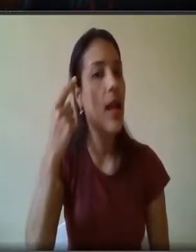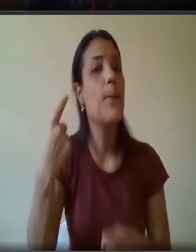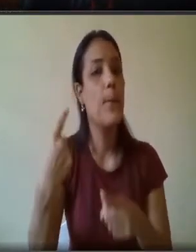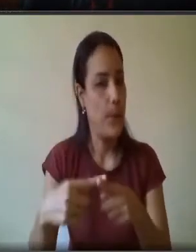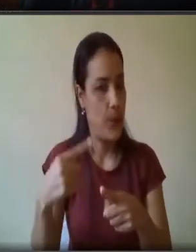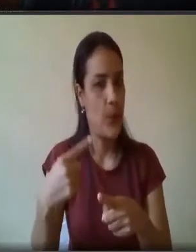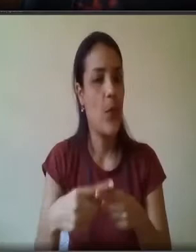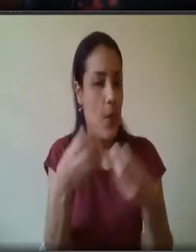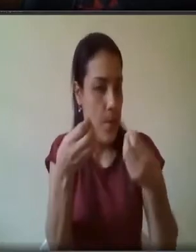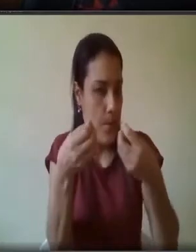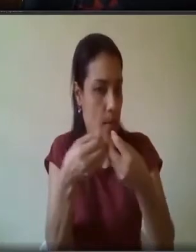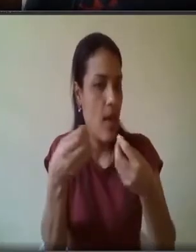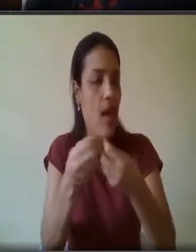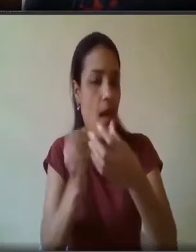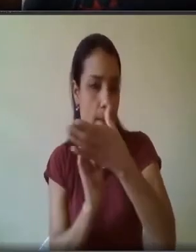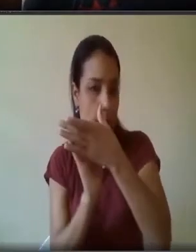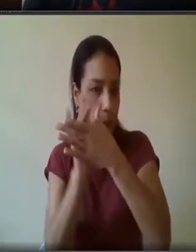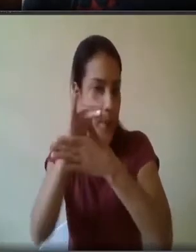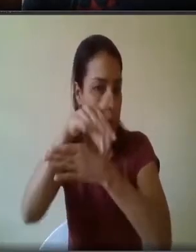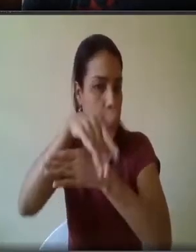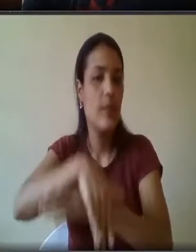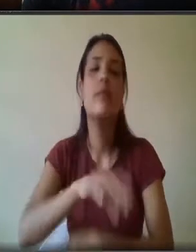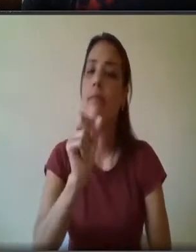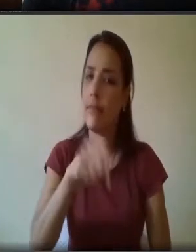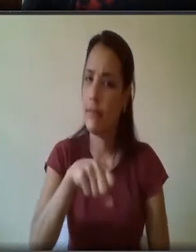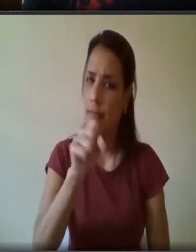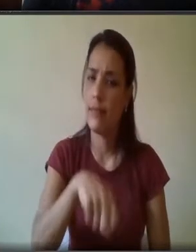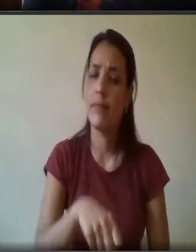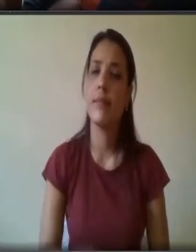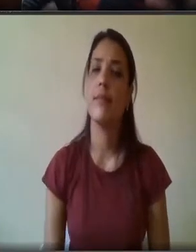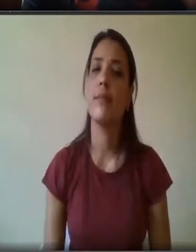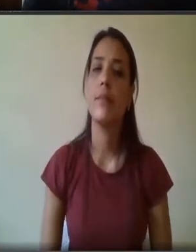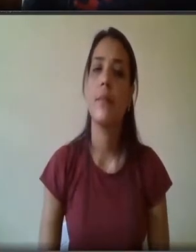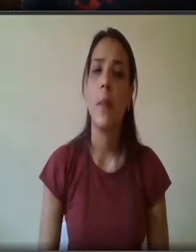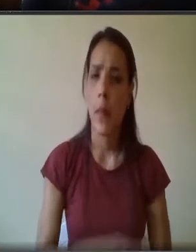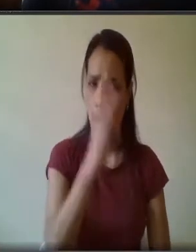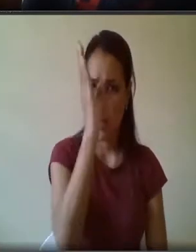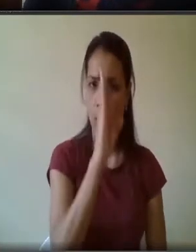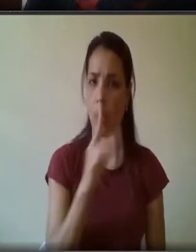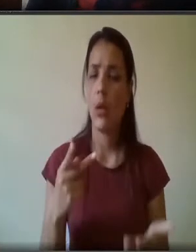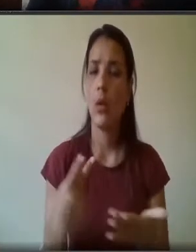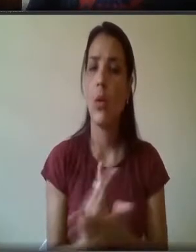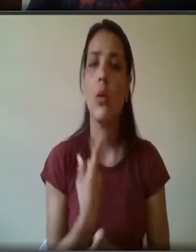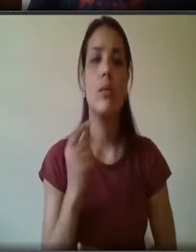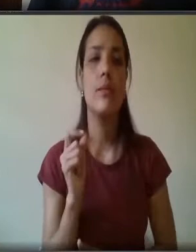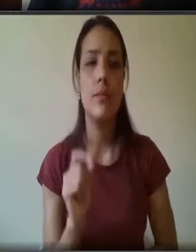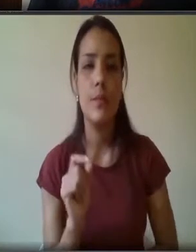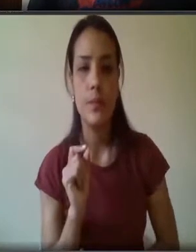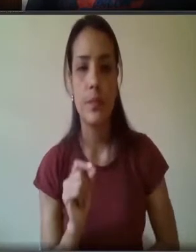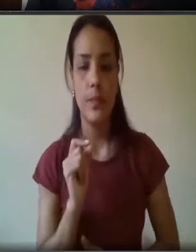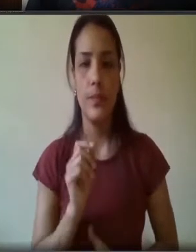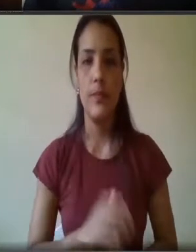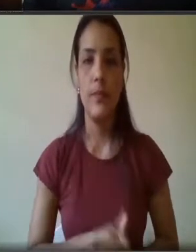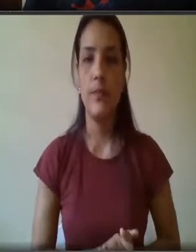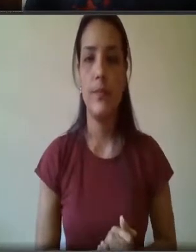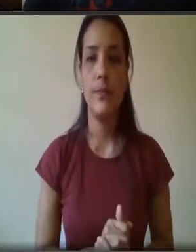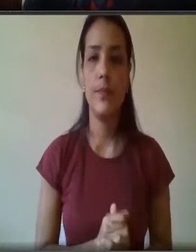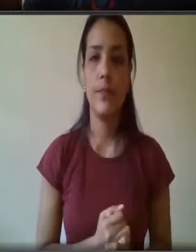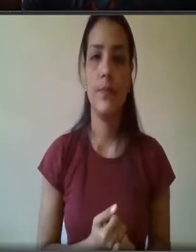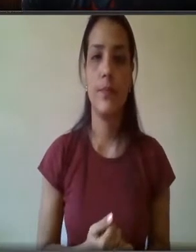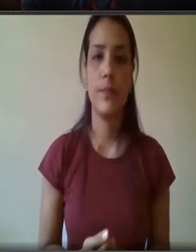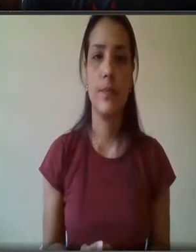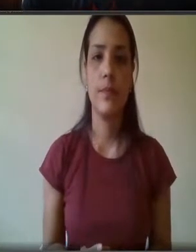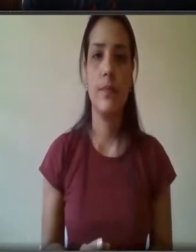vulcânicas. Tá? O que acontece aqui no Brasil, pessoal, é uma coisa... Eu dei aqui alguns modelos, né? Para a gente